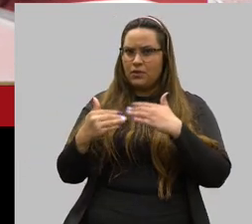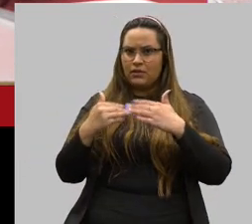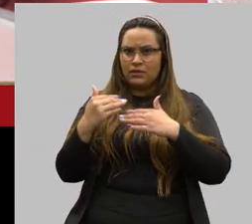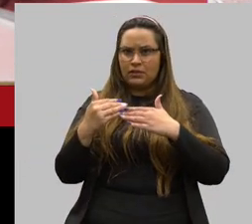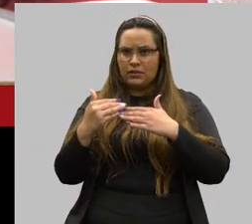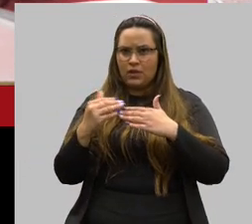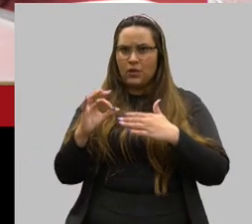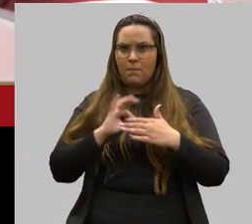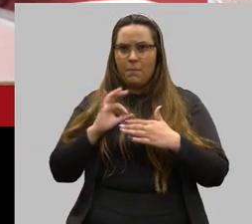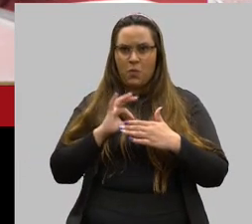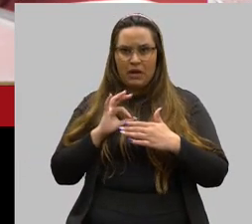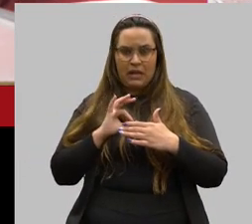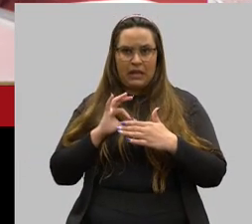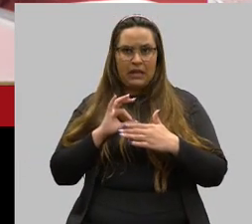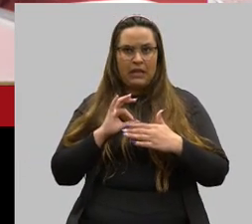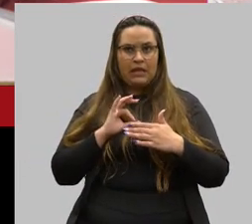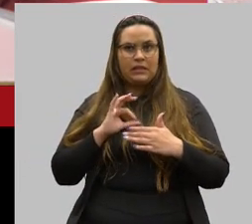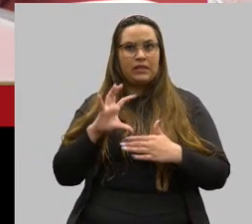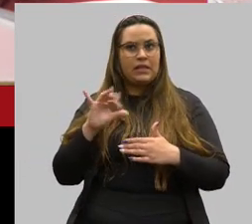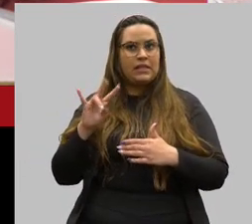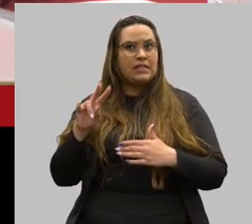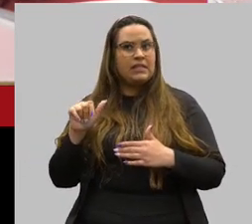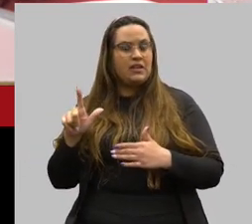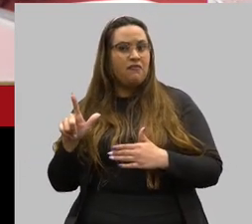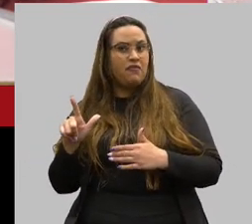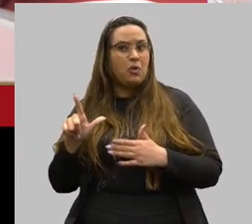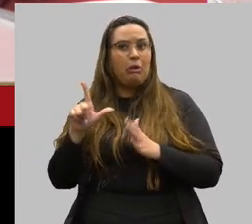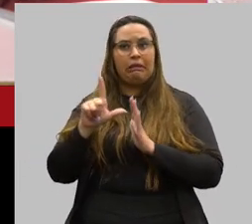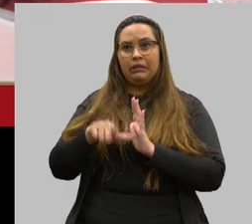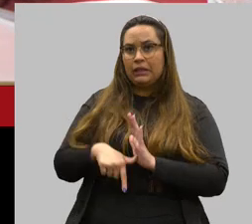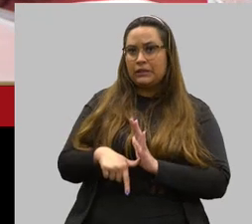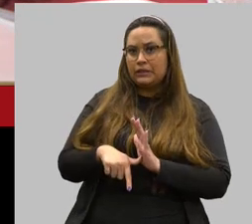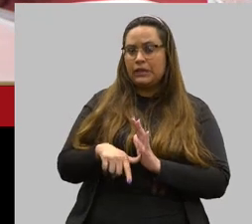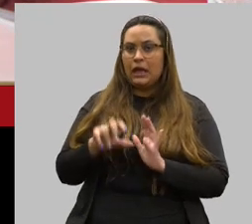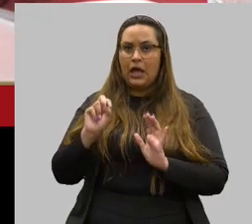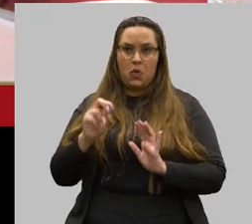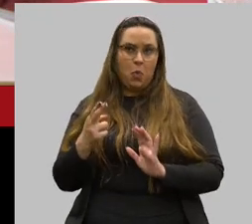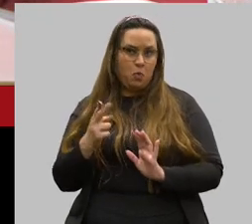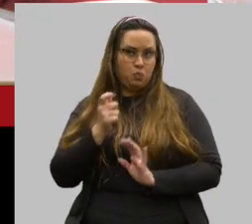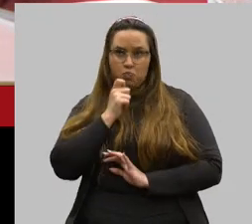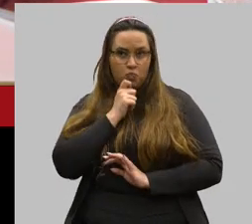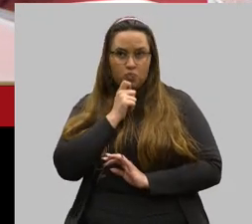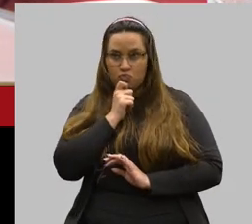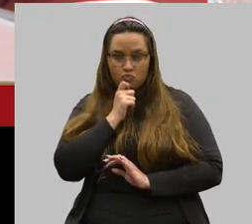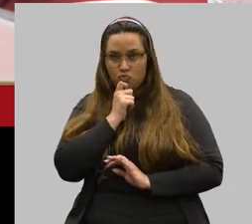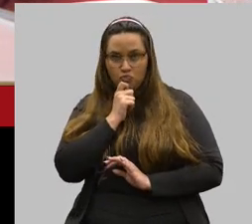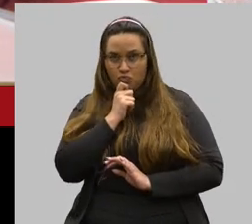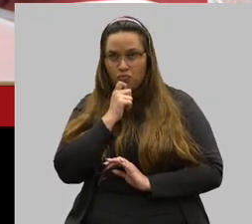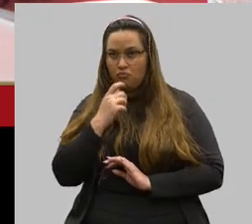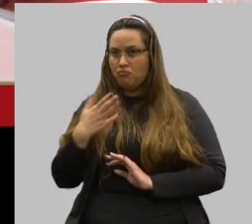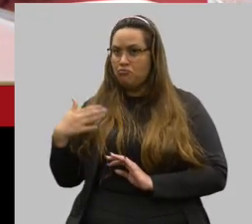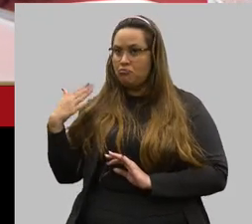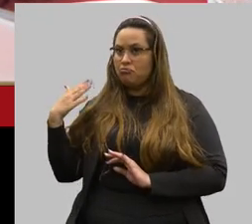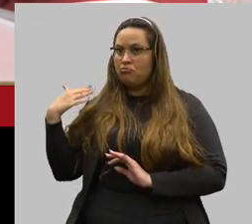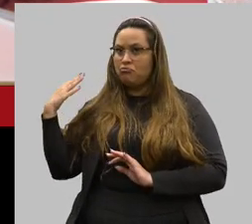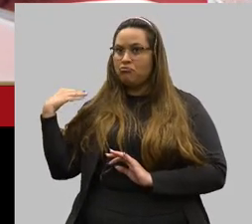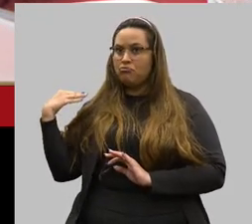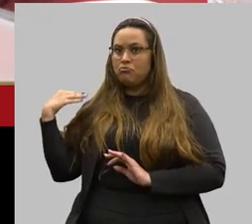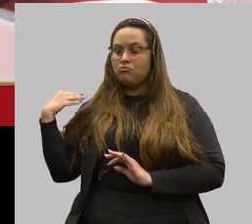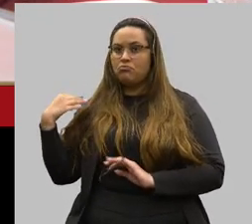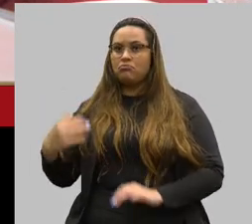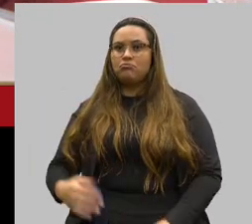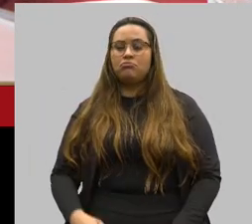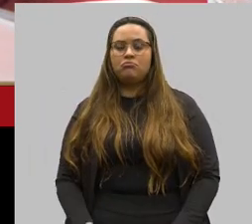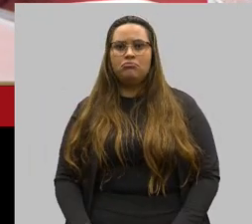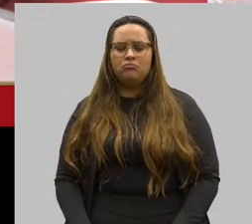esteja atrasada que não foi contemplada eh nos últimos Vamos colocar aí no período